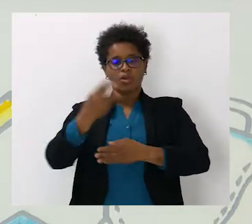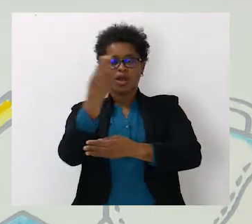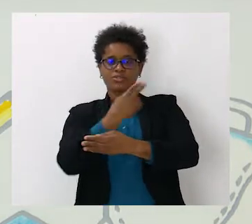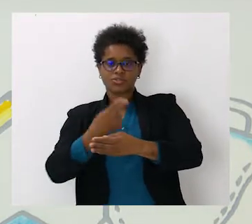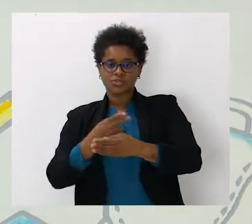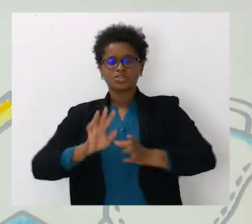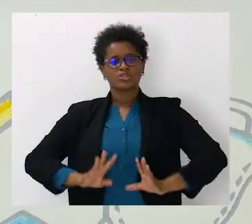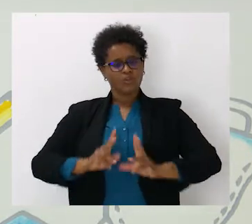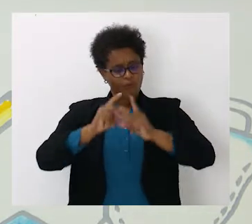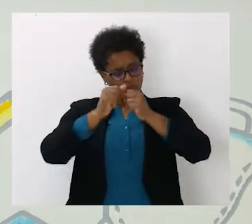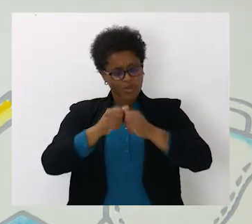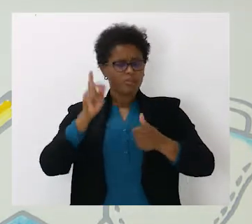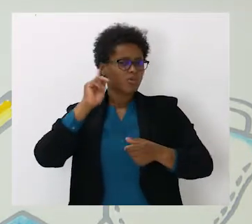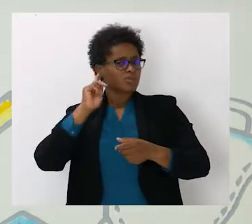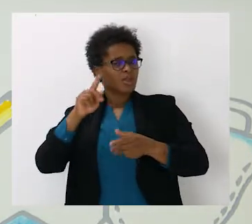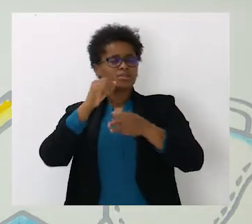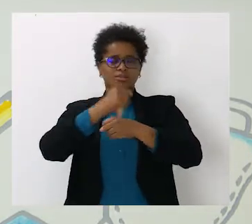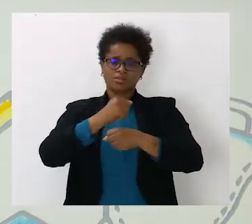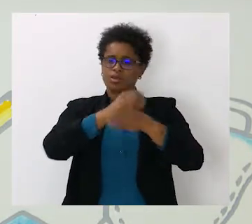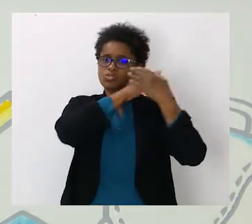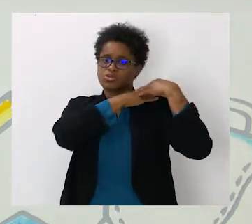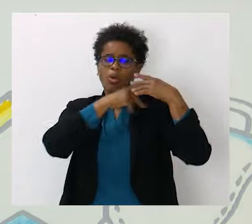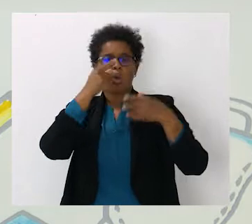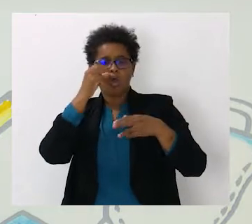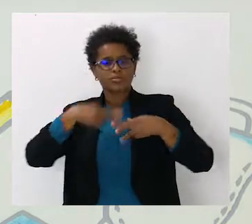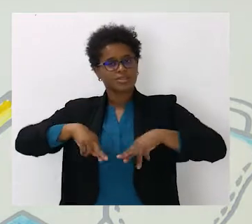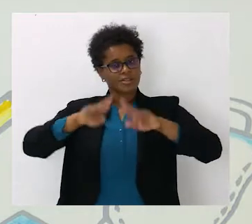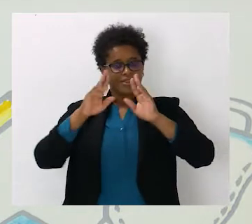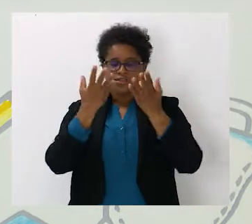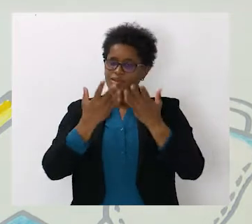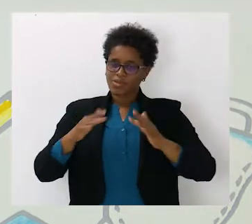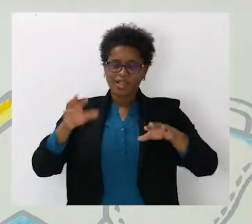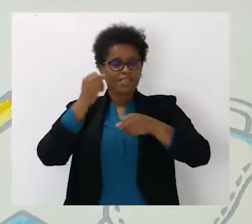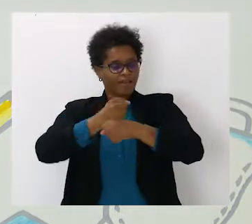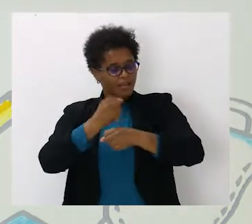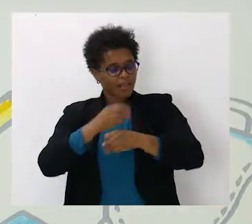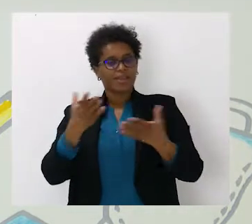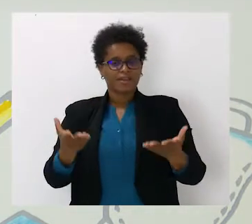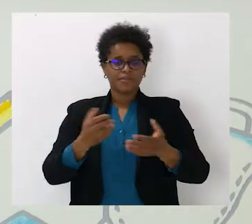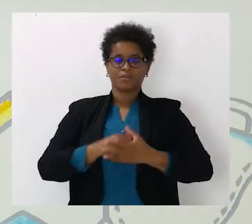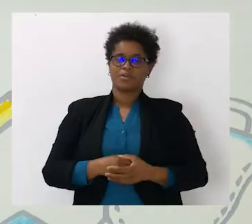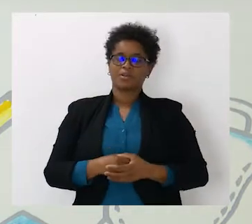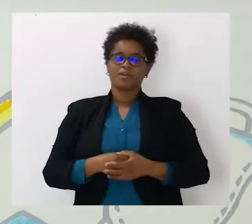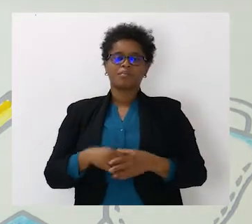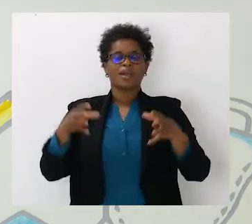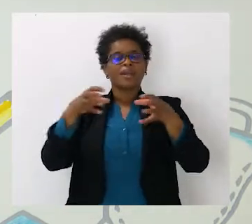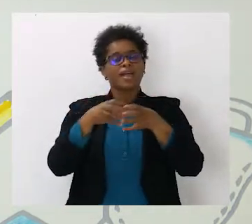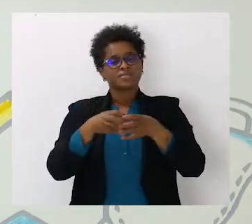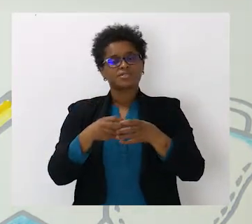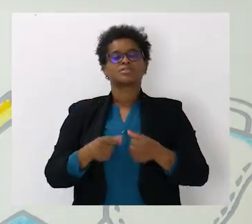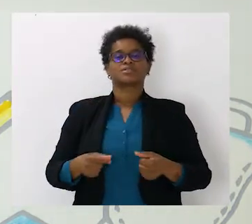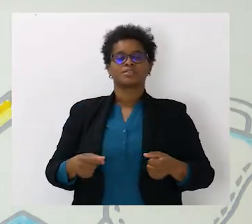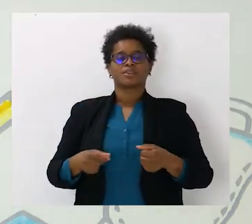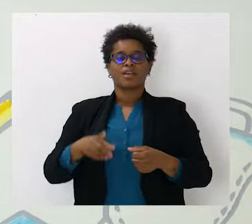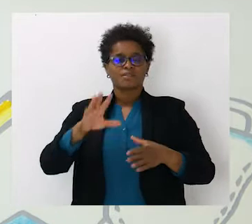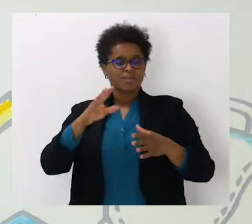artesãos. Desenvolviam importantes papéis. São homens livres, naturalmente, trabalhavam arduamente para a